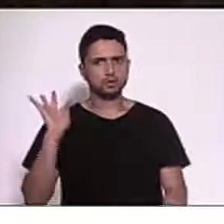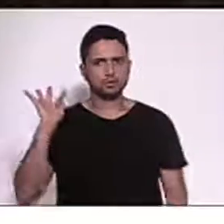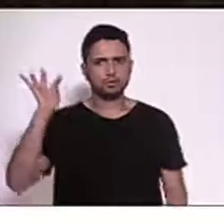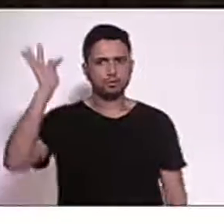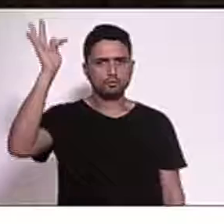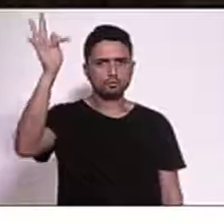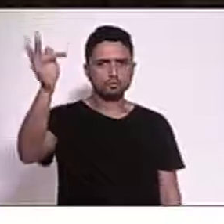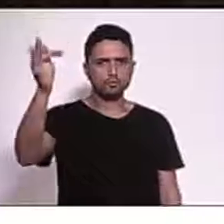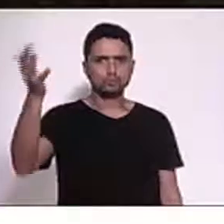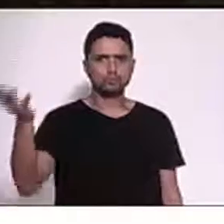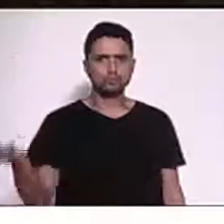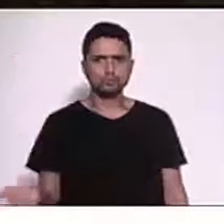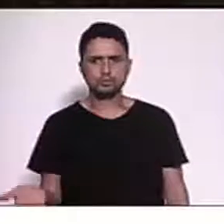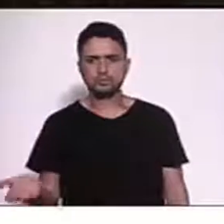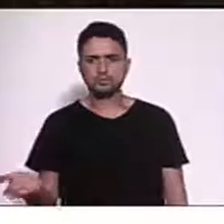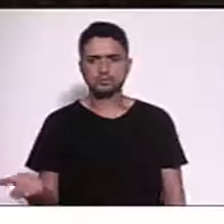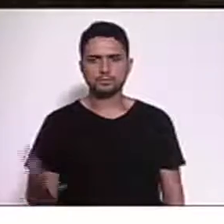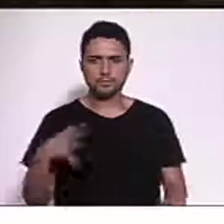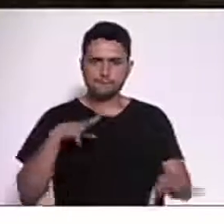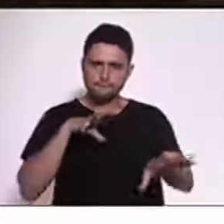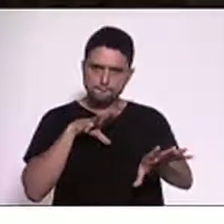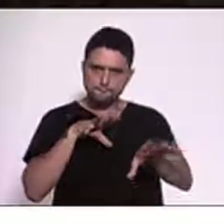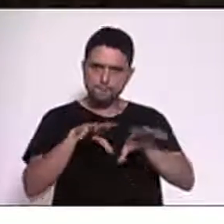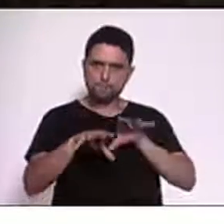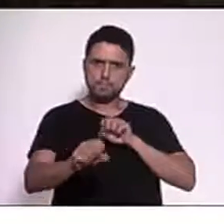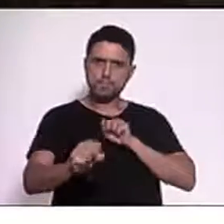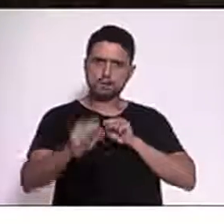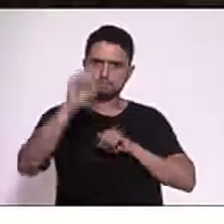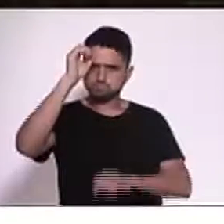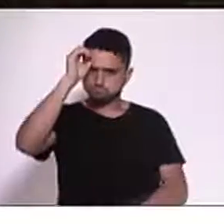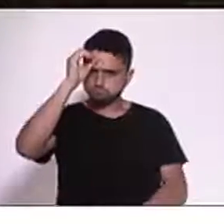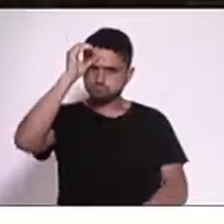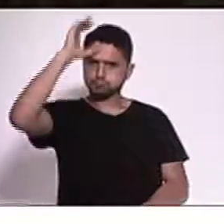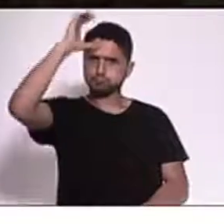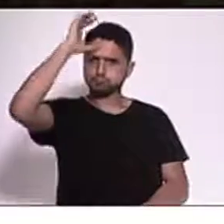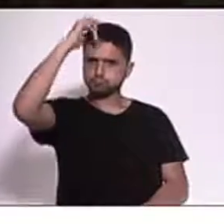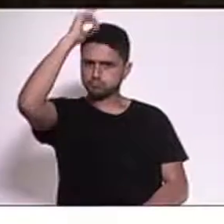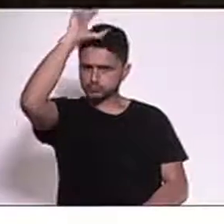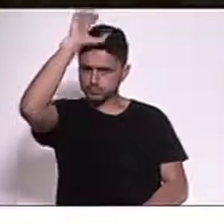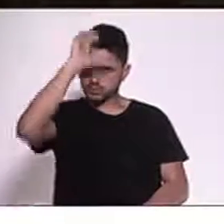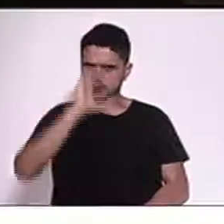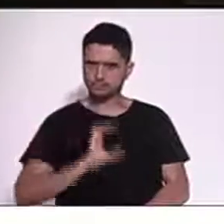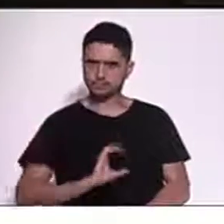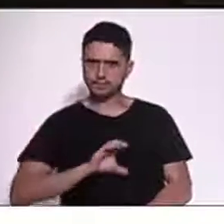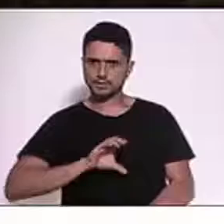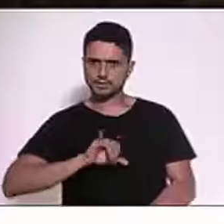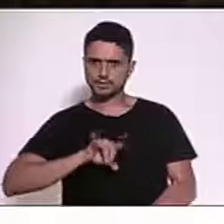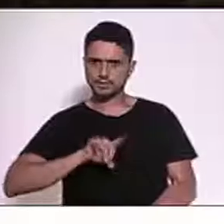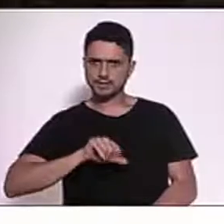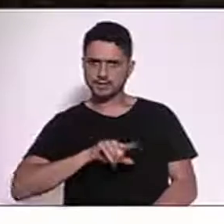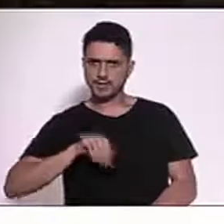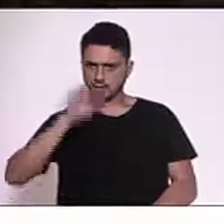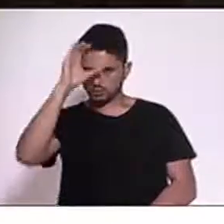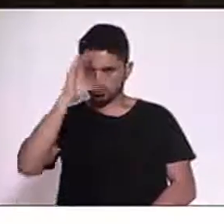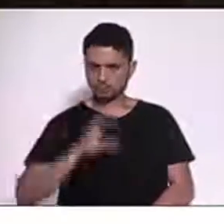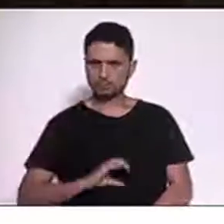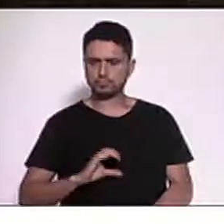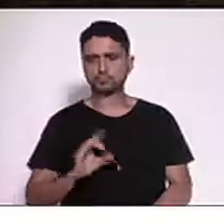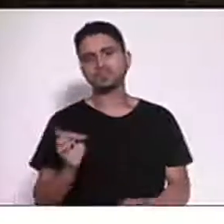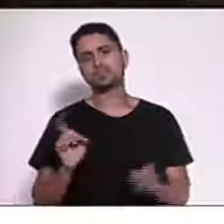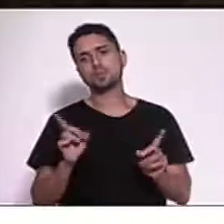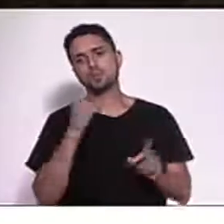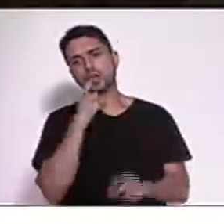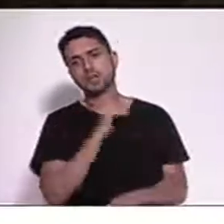futuro, se formando como cidadãos e cidadãs, e não as crianças que